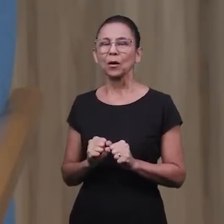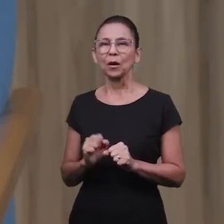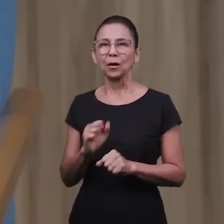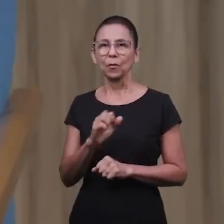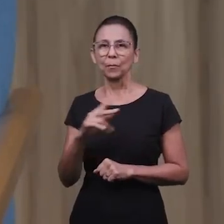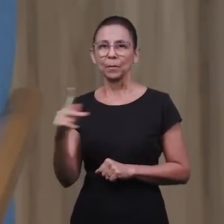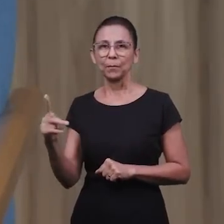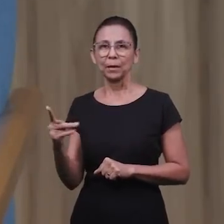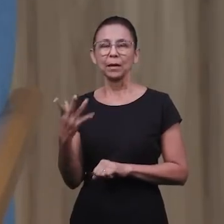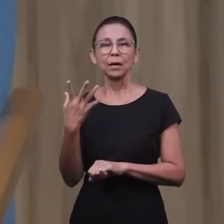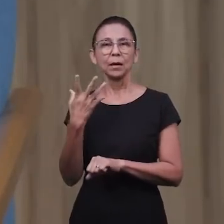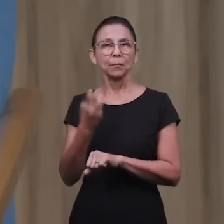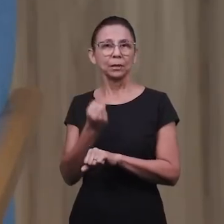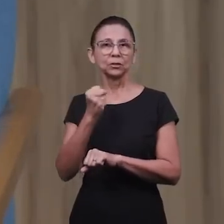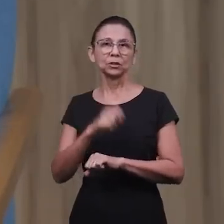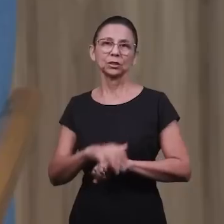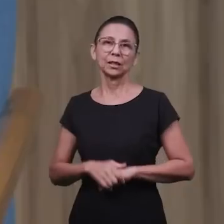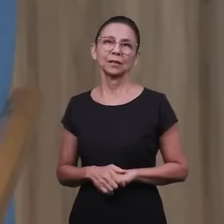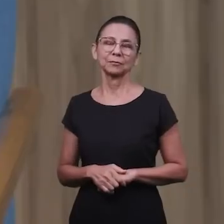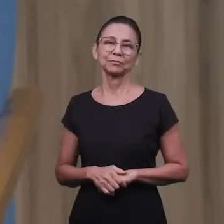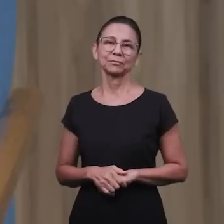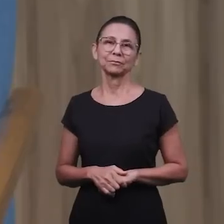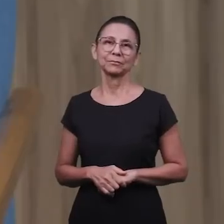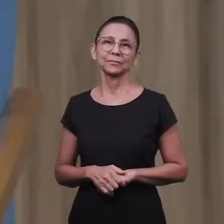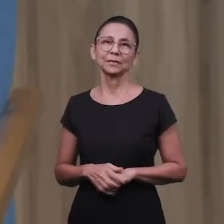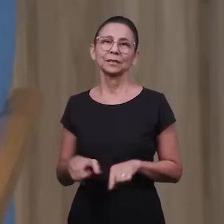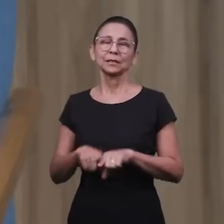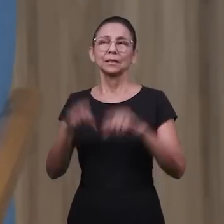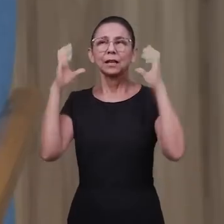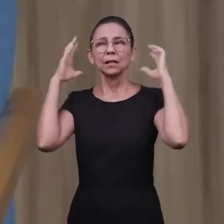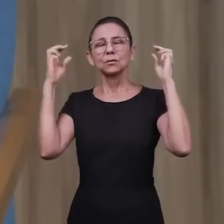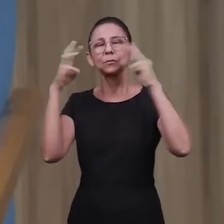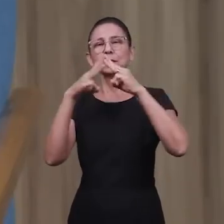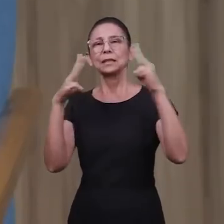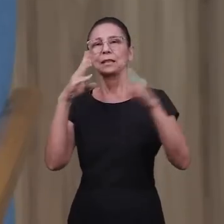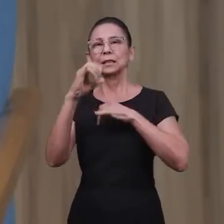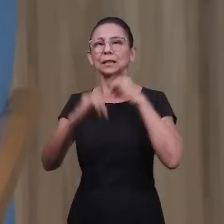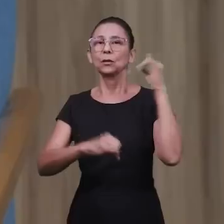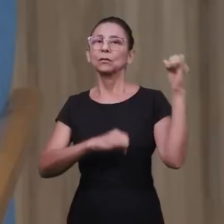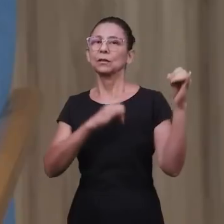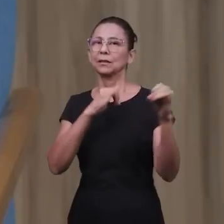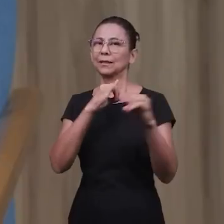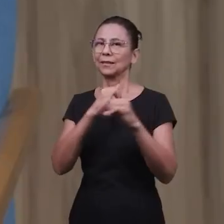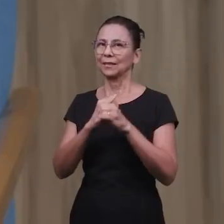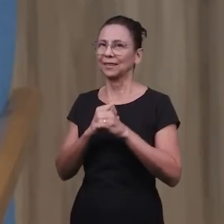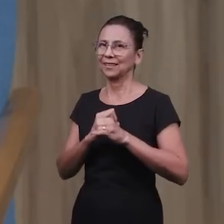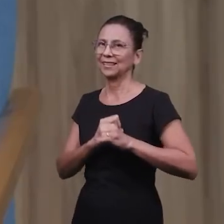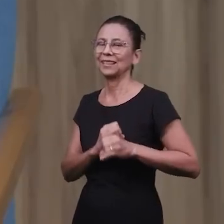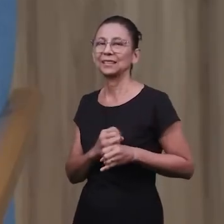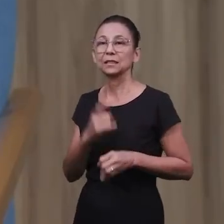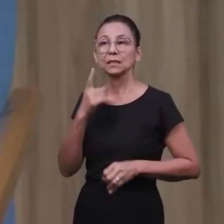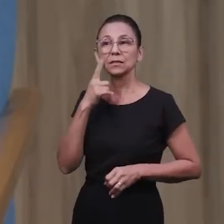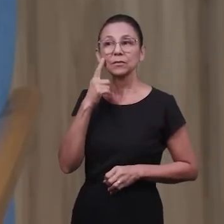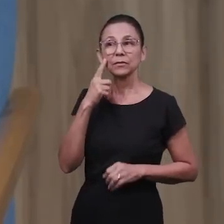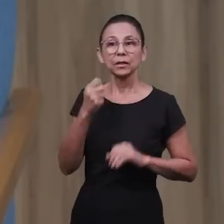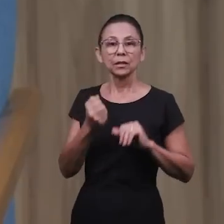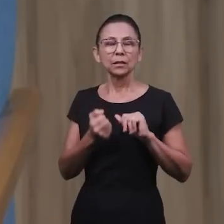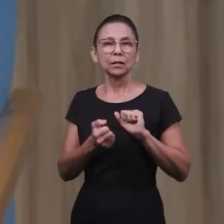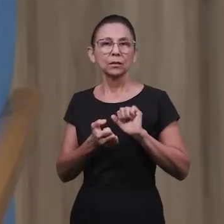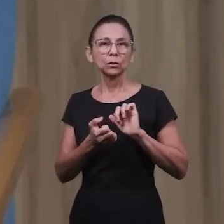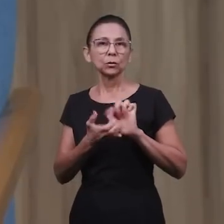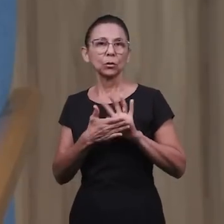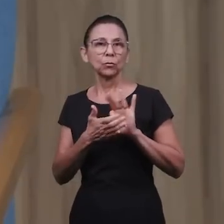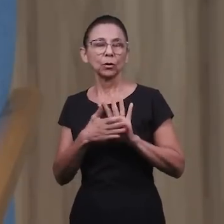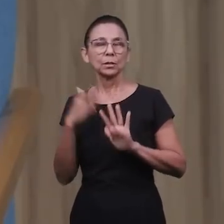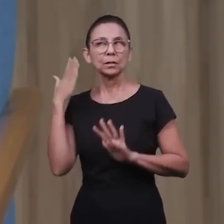aplicativos da Igreja Cristã Maranata e da Rádio Manaim, que é a nossa rádio online. E lá você vai ouvir louvores e